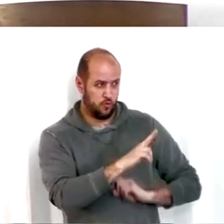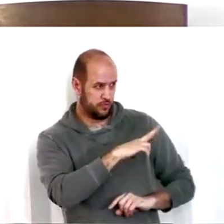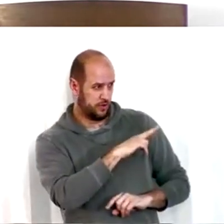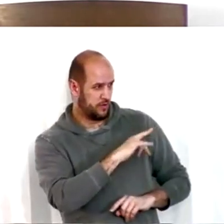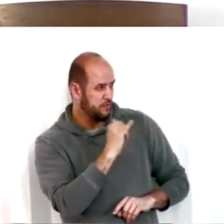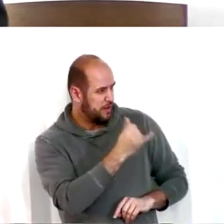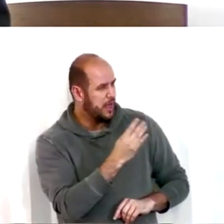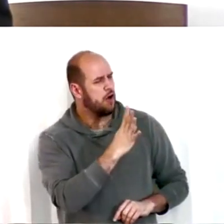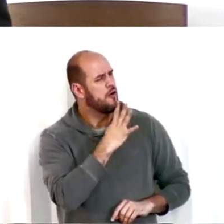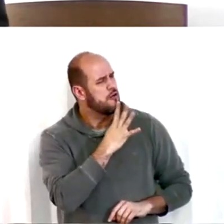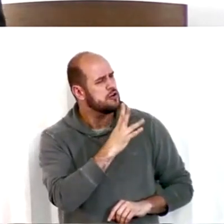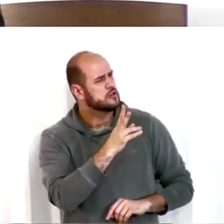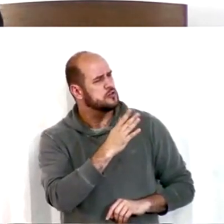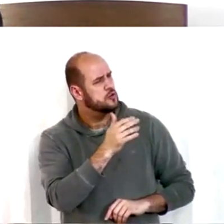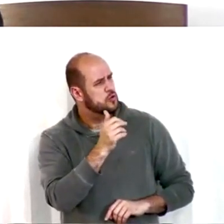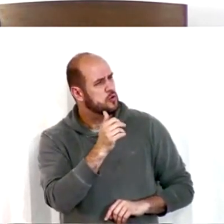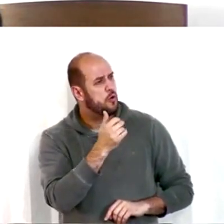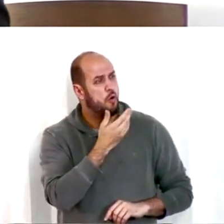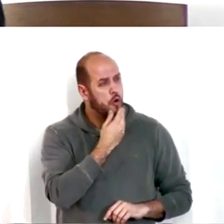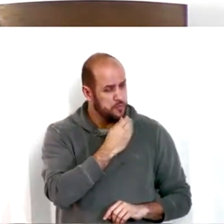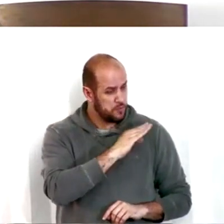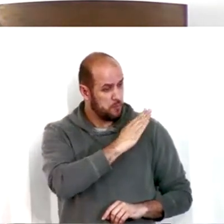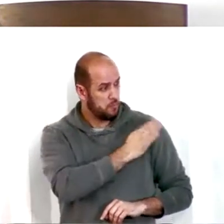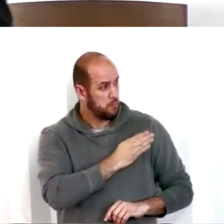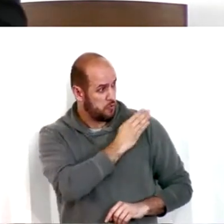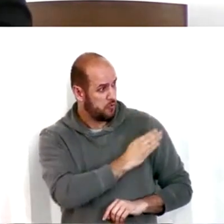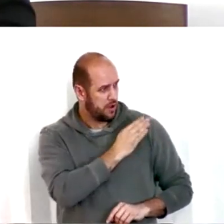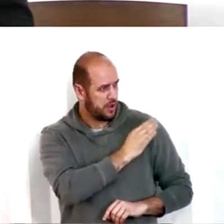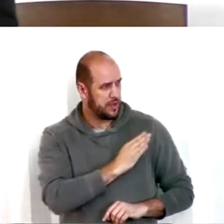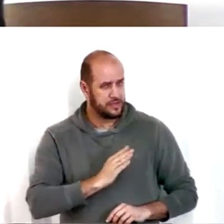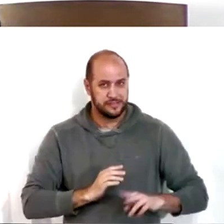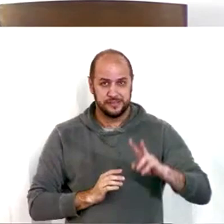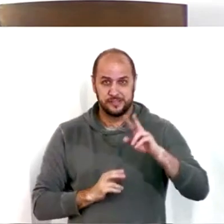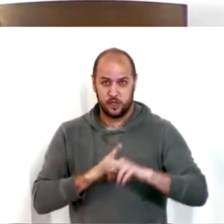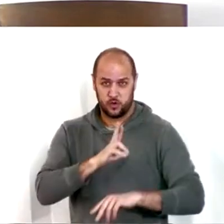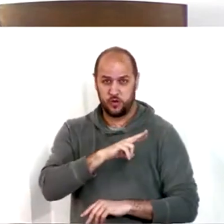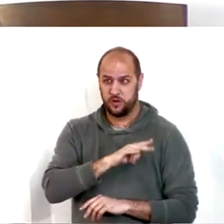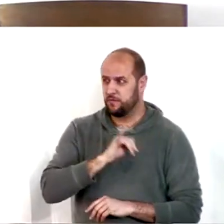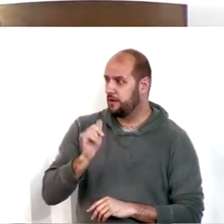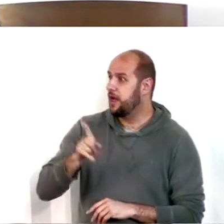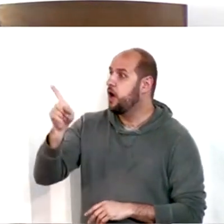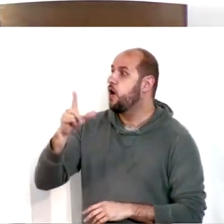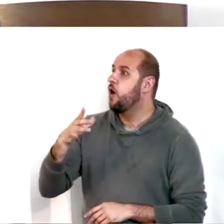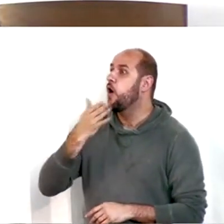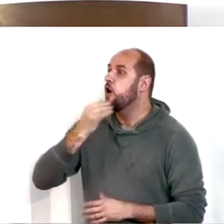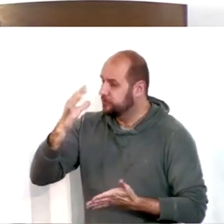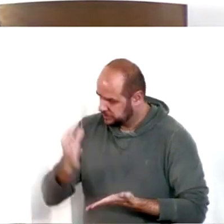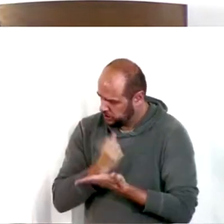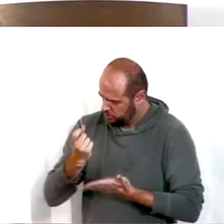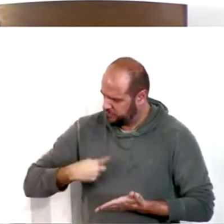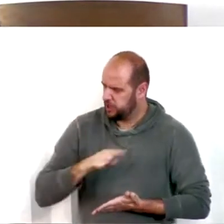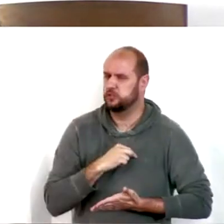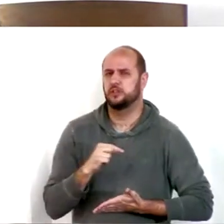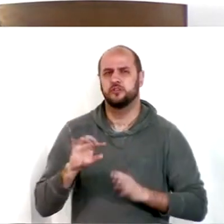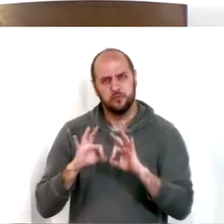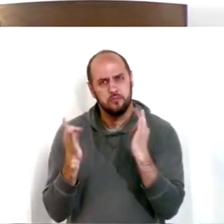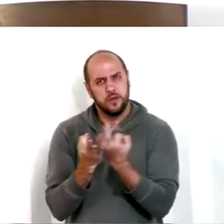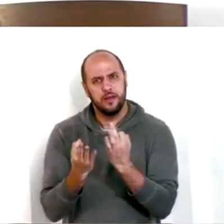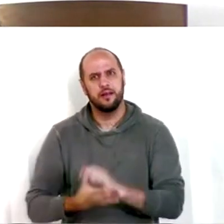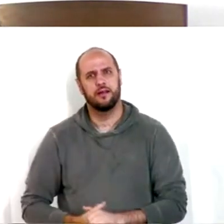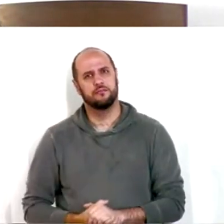Boaz, e ela sabia que Boaz era de sua família, ela disse, eis aí o resgatador, o redentor de nossa